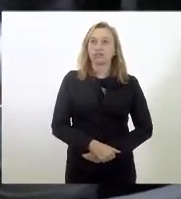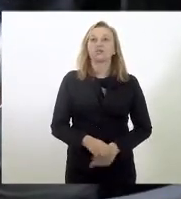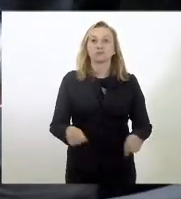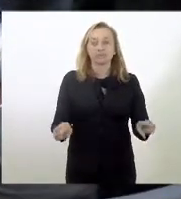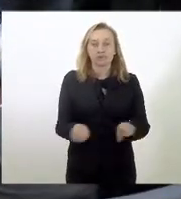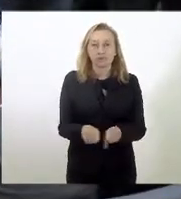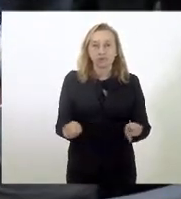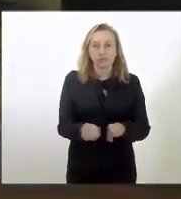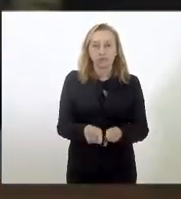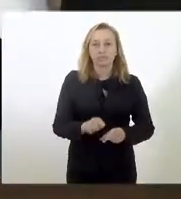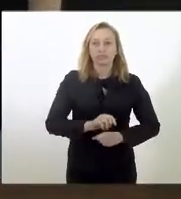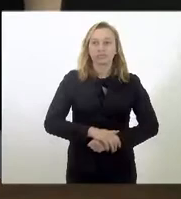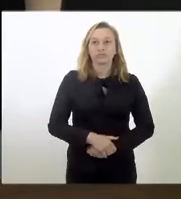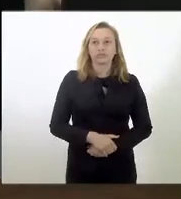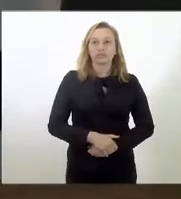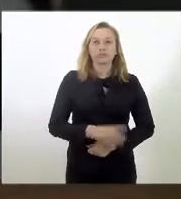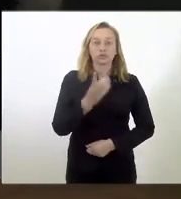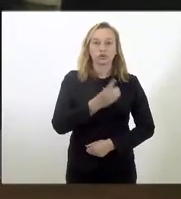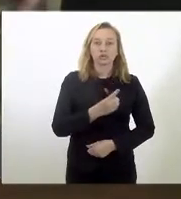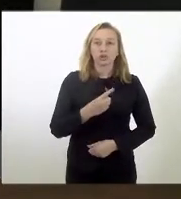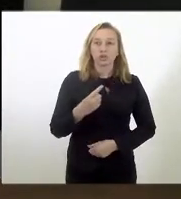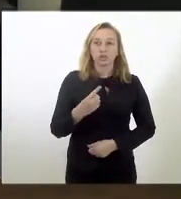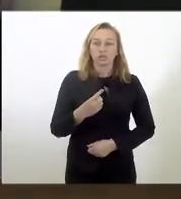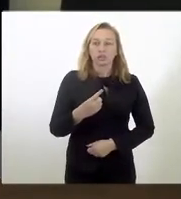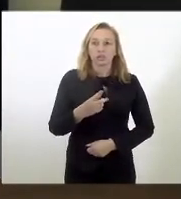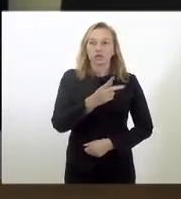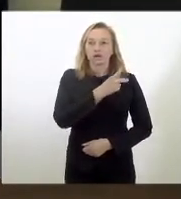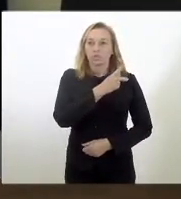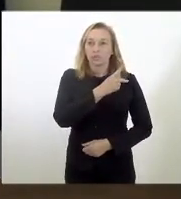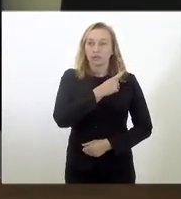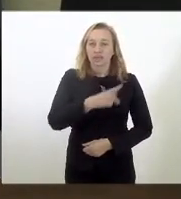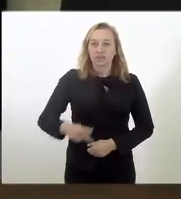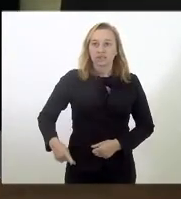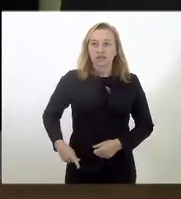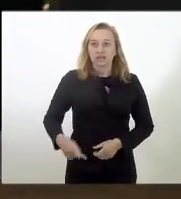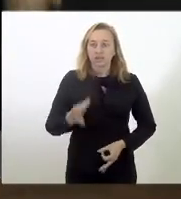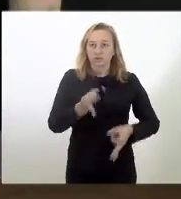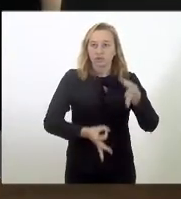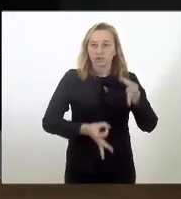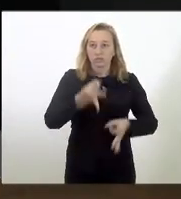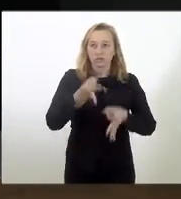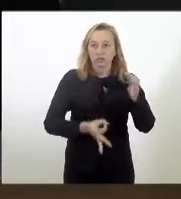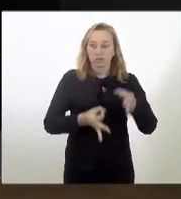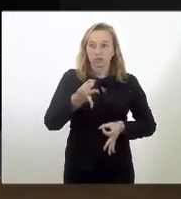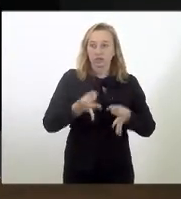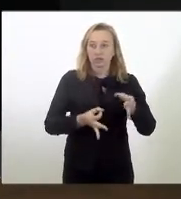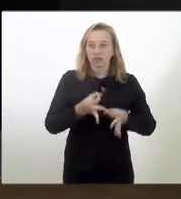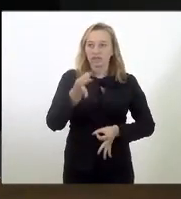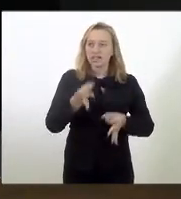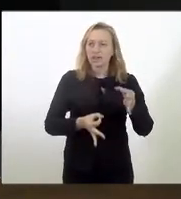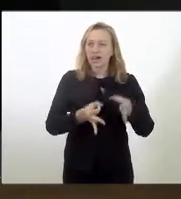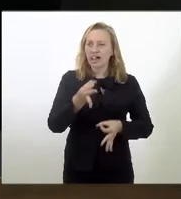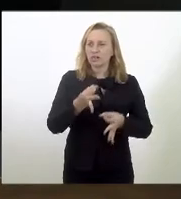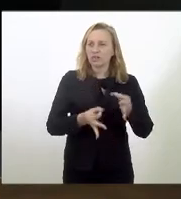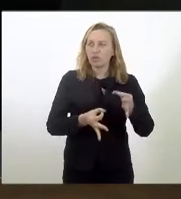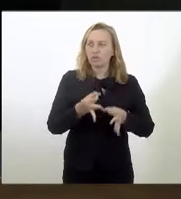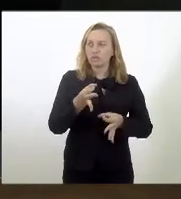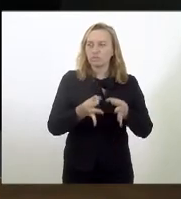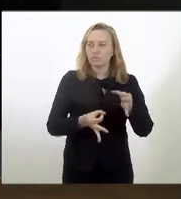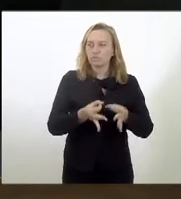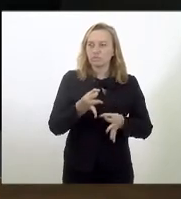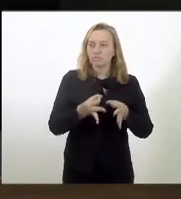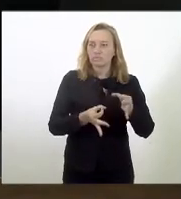Também nosso presidente do Tribunal de Justiça, desembargador, doutor Henrique Carlos de Andrade